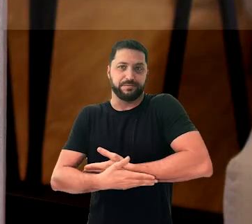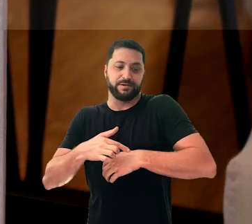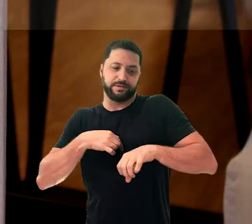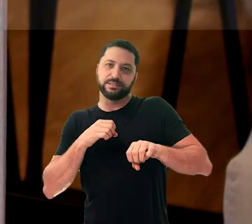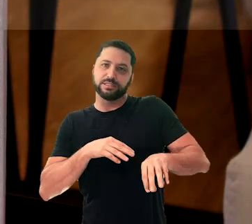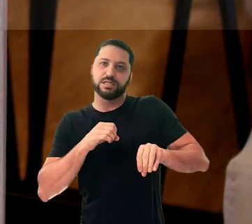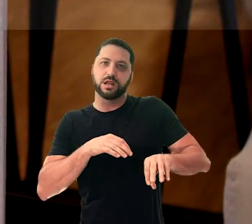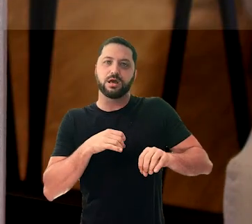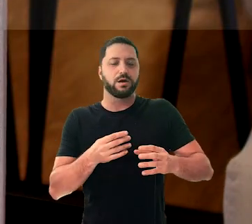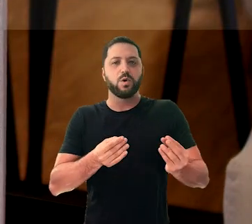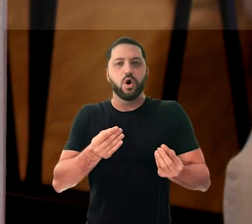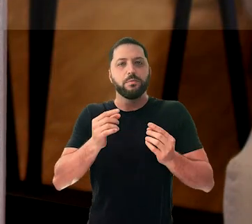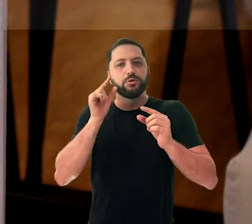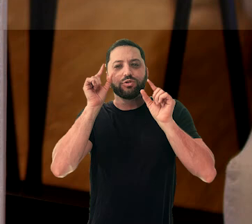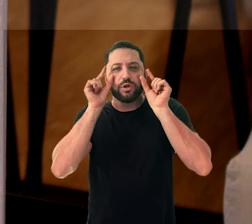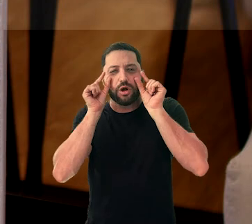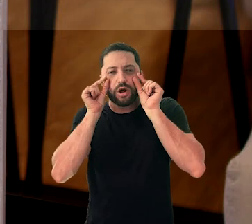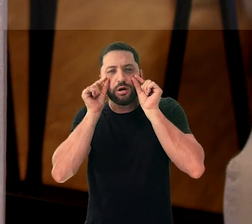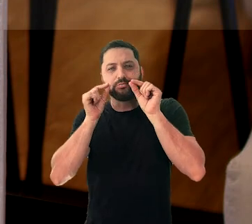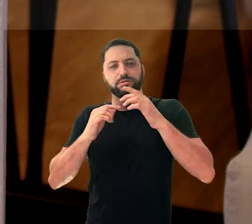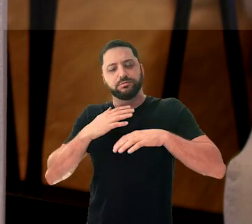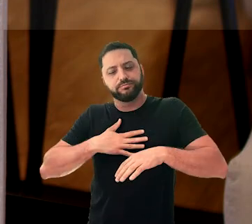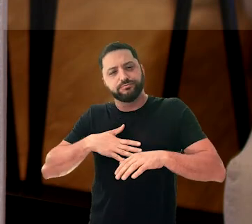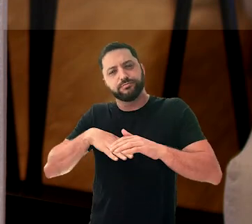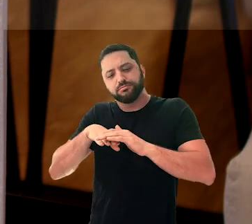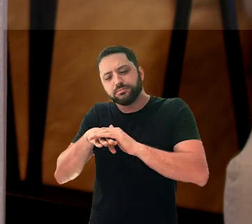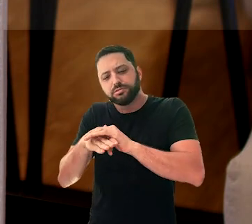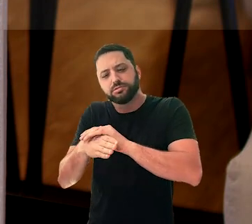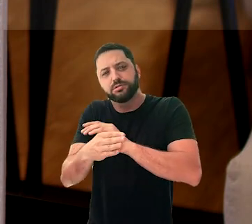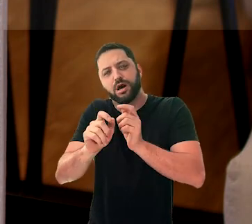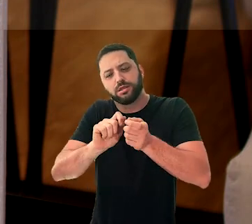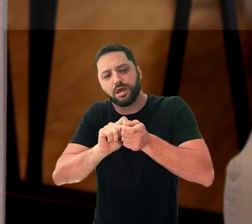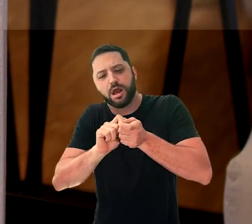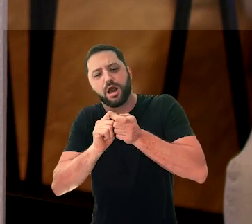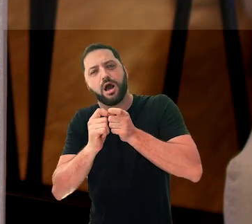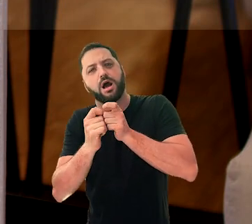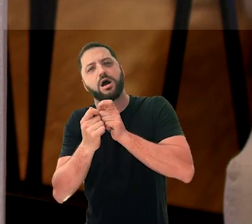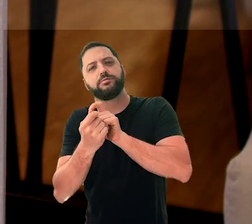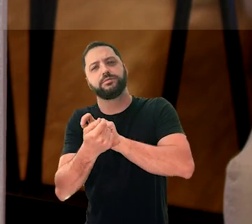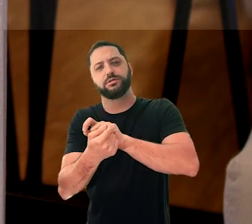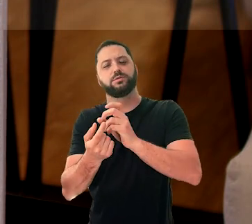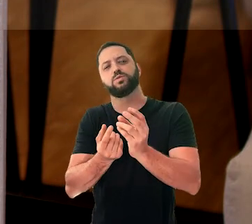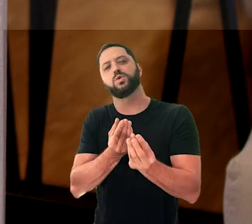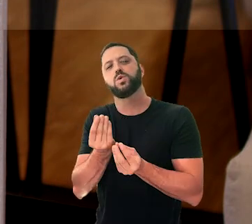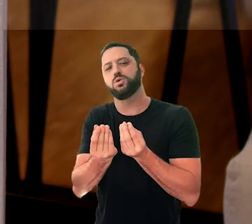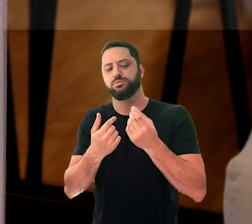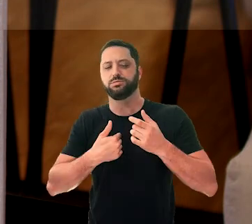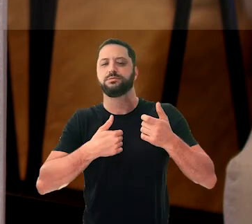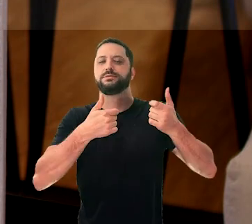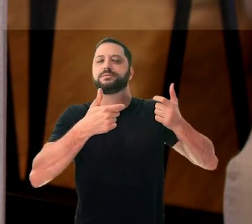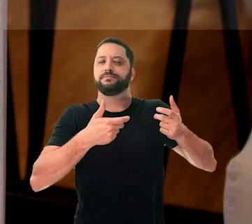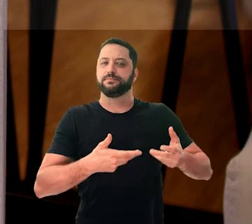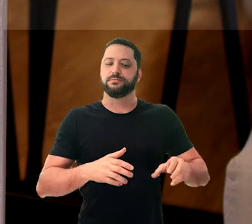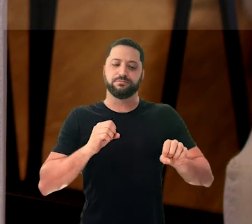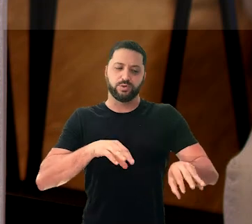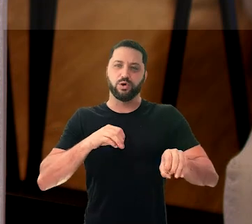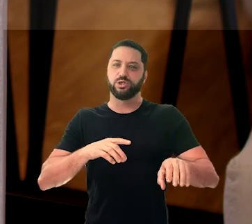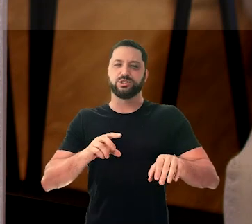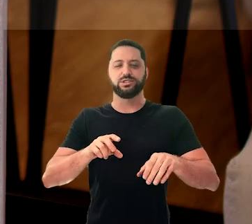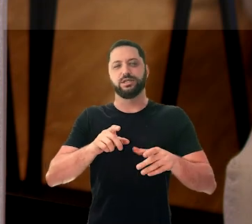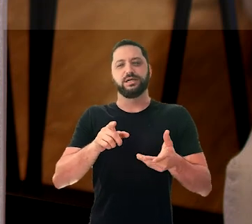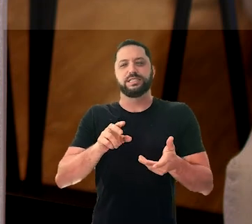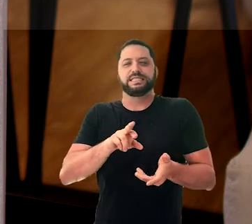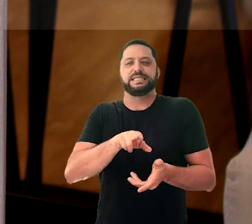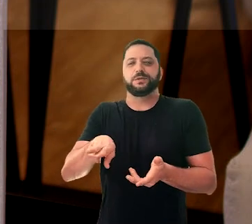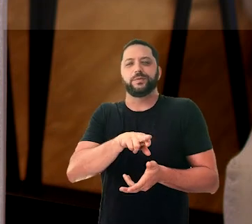criança a dormir humanizado, é aquela prática de mudanças de hábitos onde a gente vai trabalhar essa